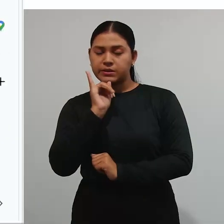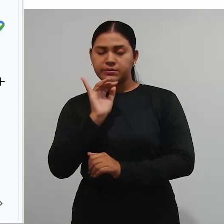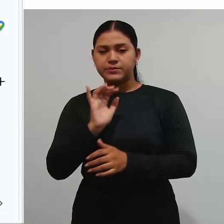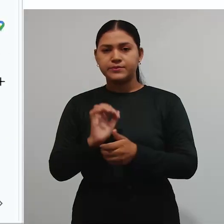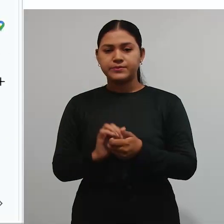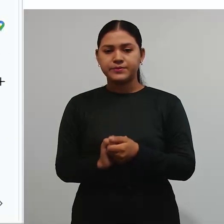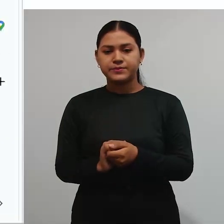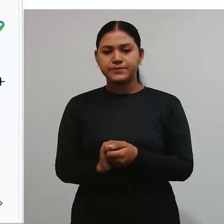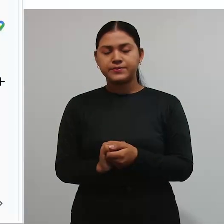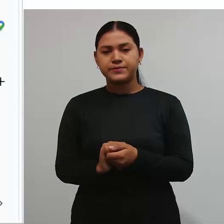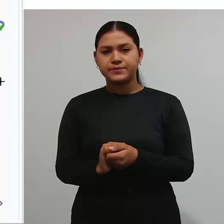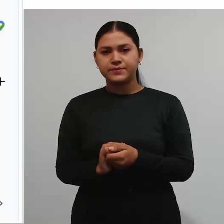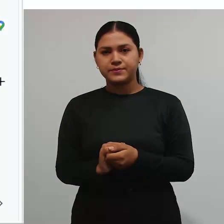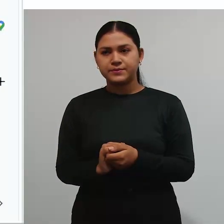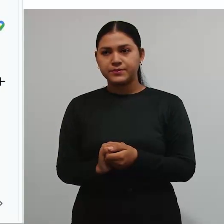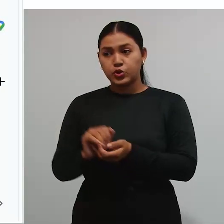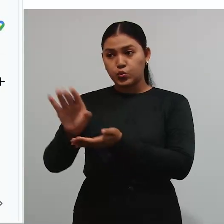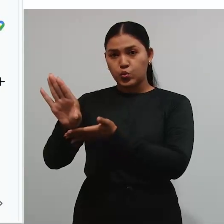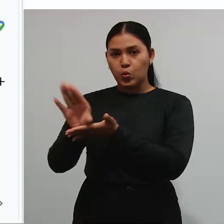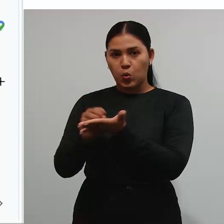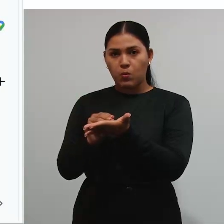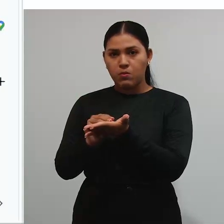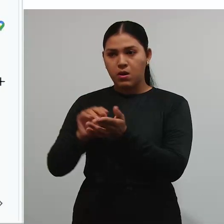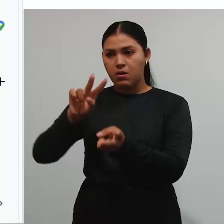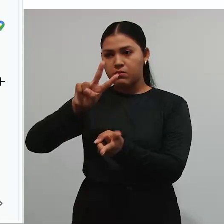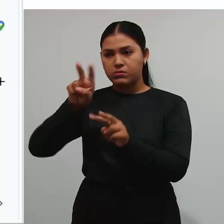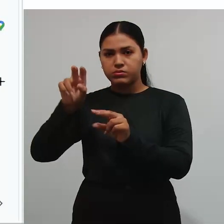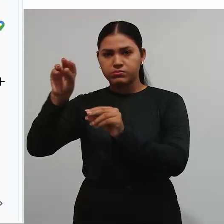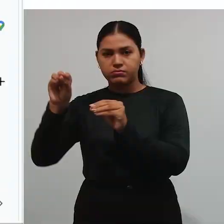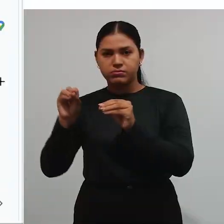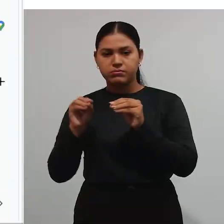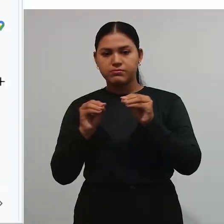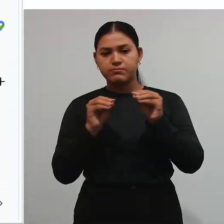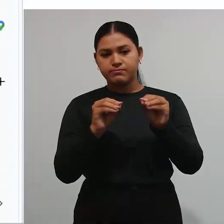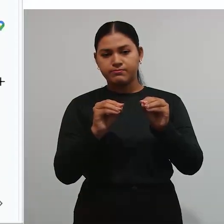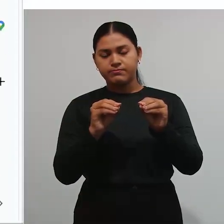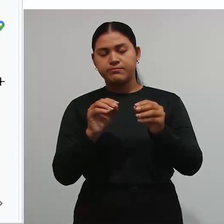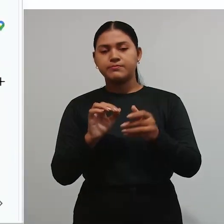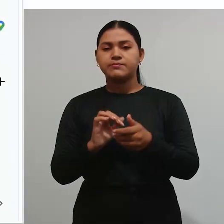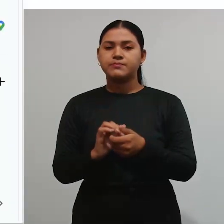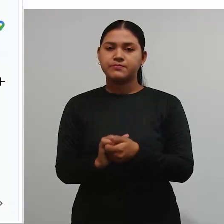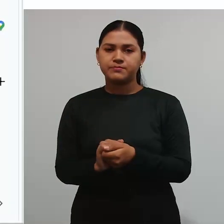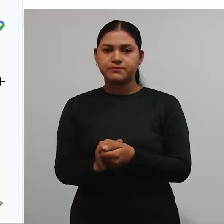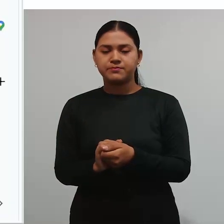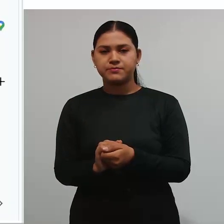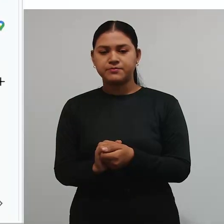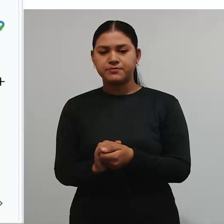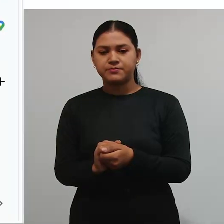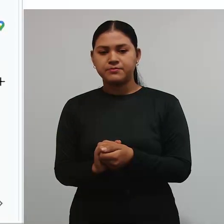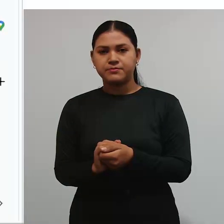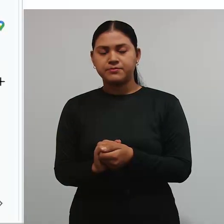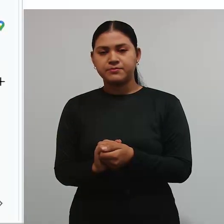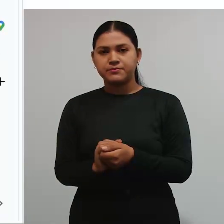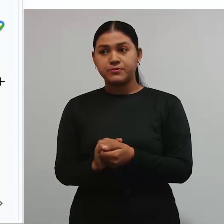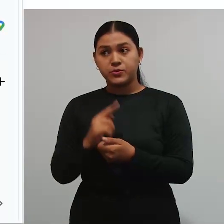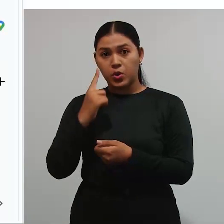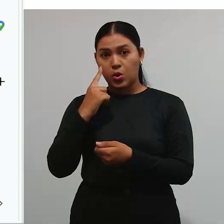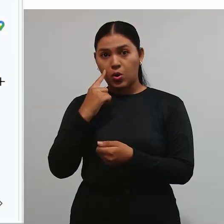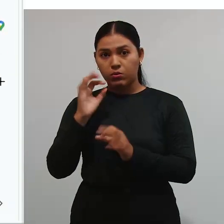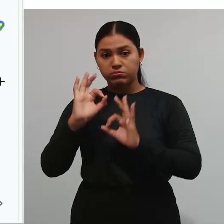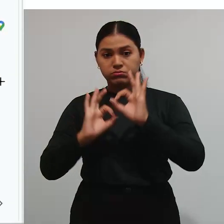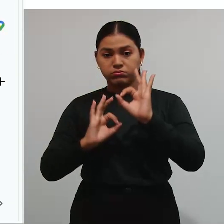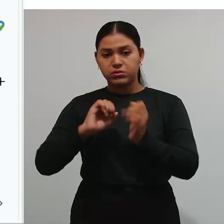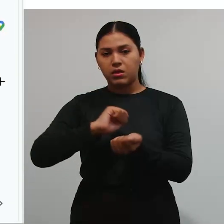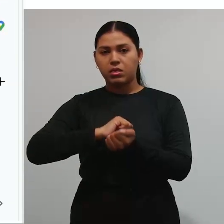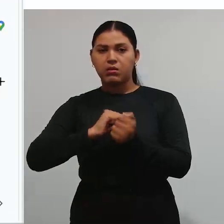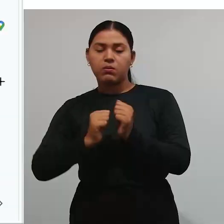qual que é a diferença. A dinâmica é basicamente a mesma, tanto que eu vou copiar e vou colar só para vocês verem, visualizarem